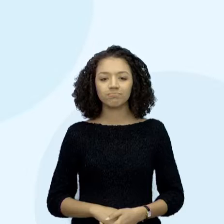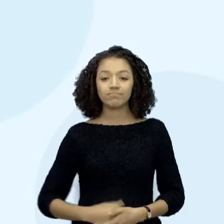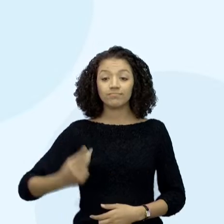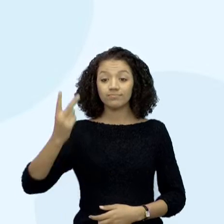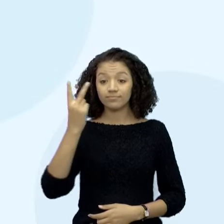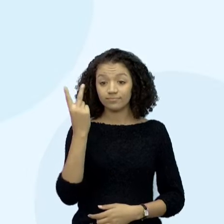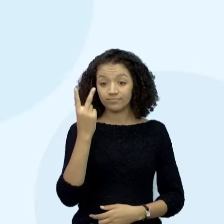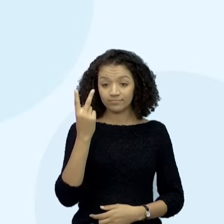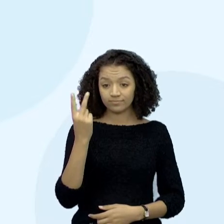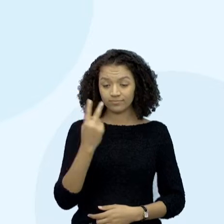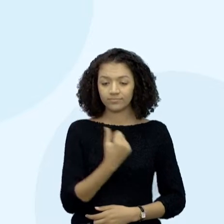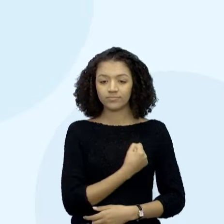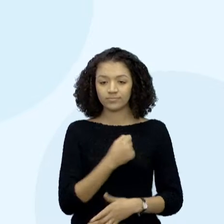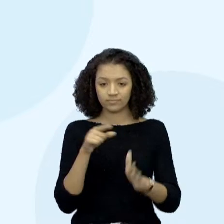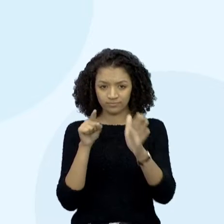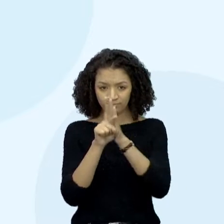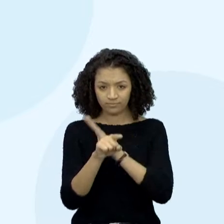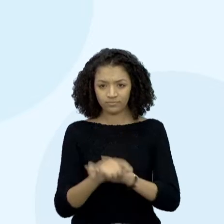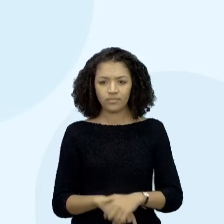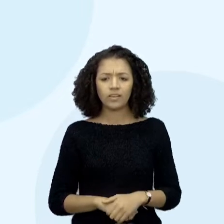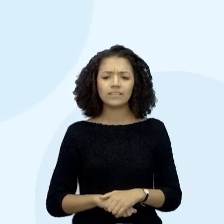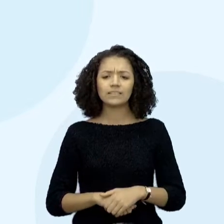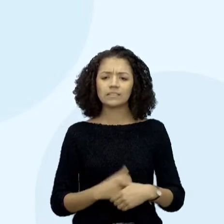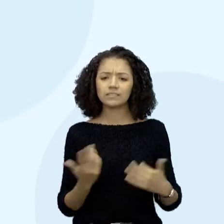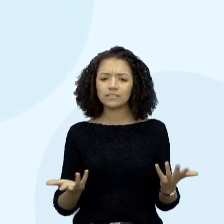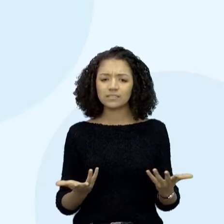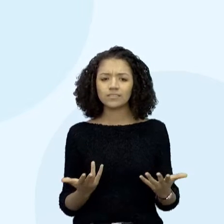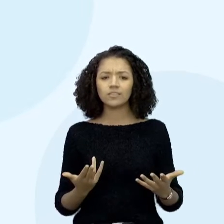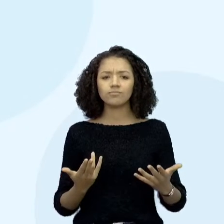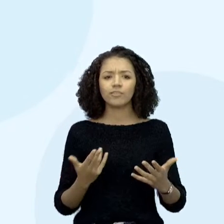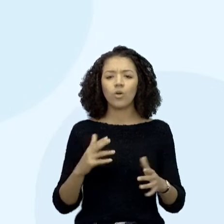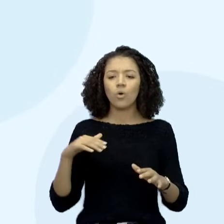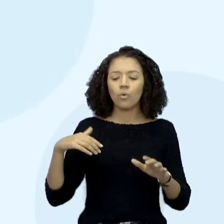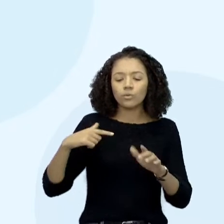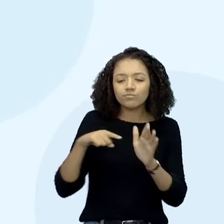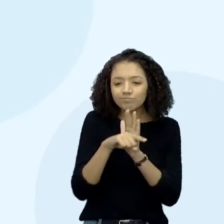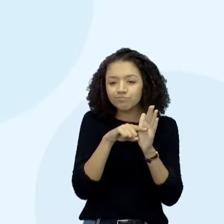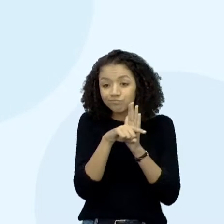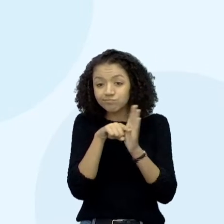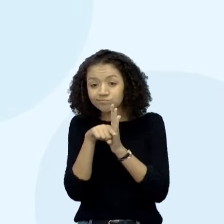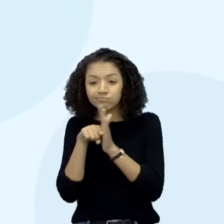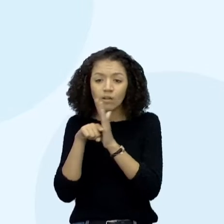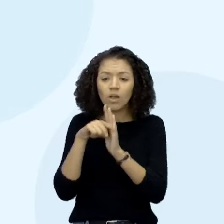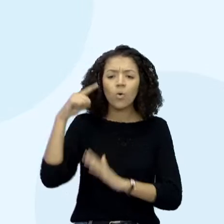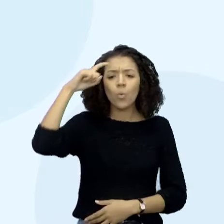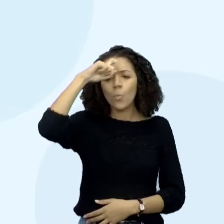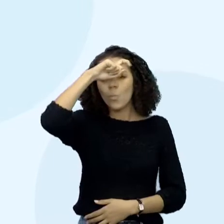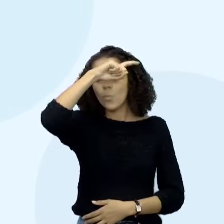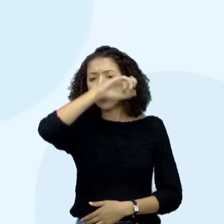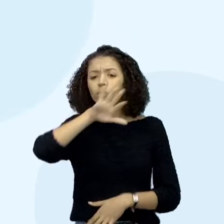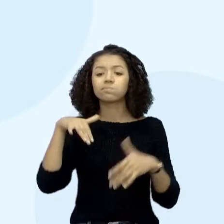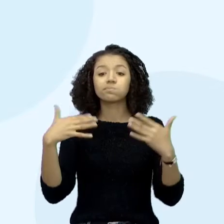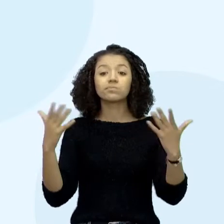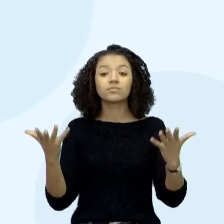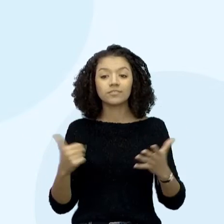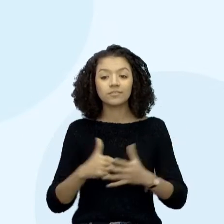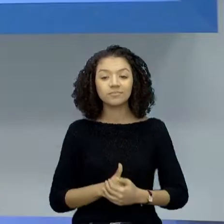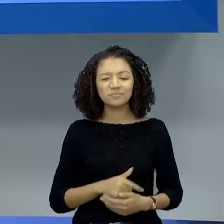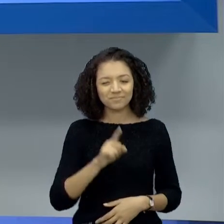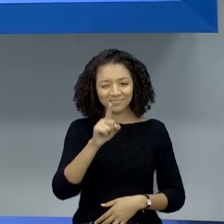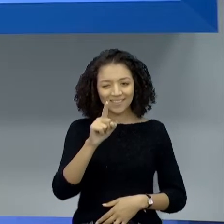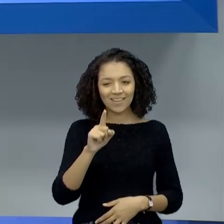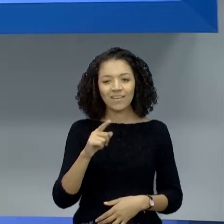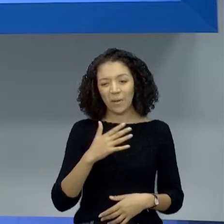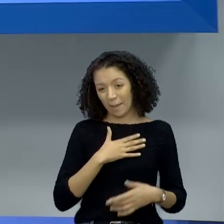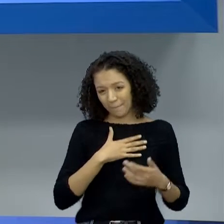Segunda pergunta. Quais foram as suas dificuldades, né? As dificuldades encontradas durante as pesquisas realizadas? Eu já vou começar com a